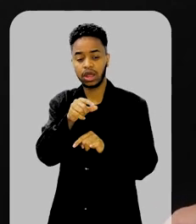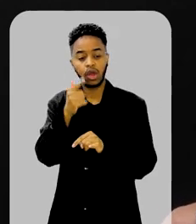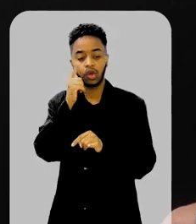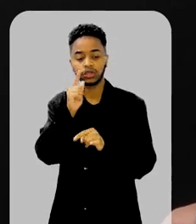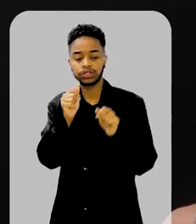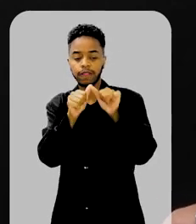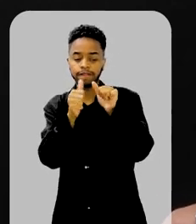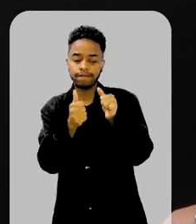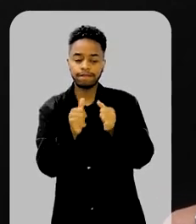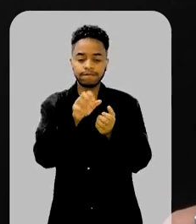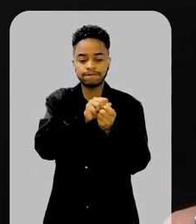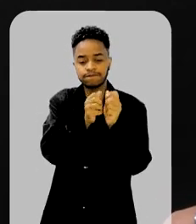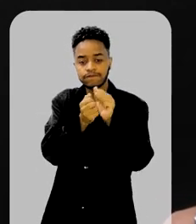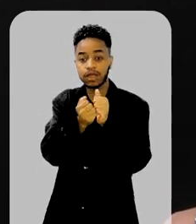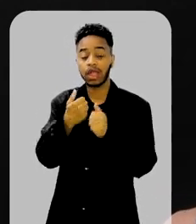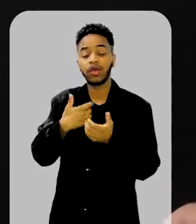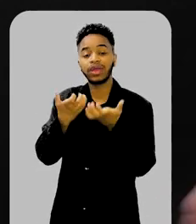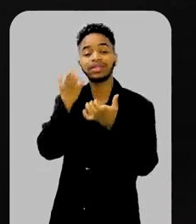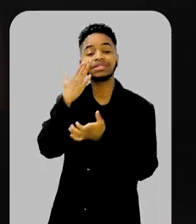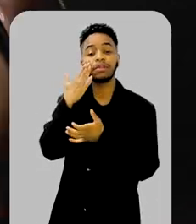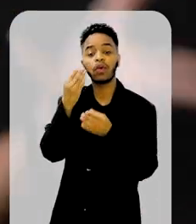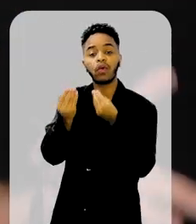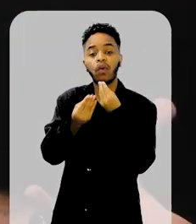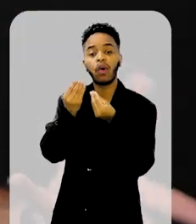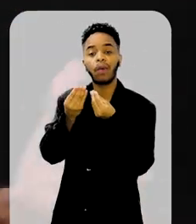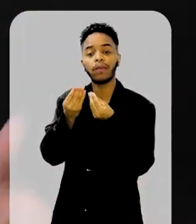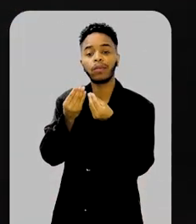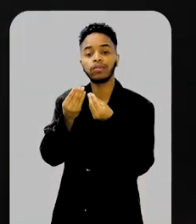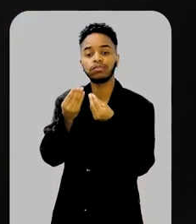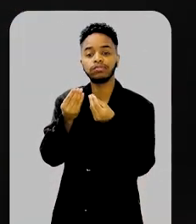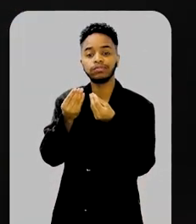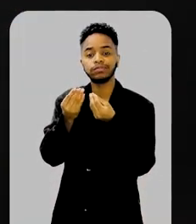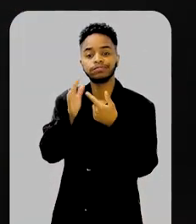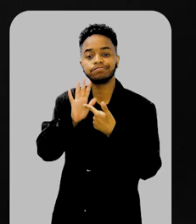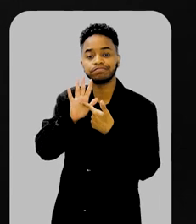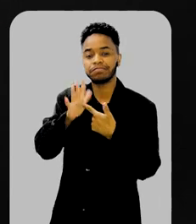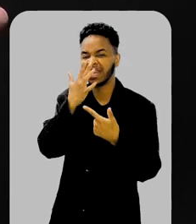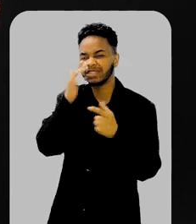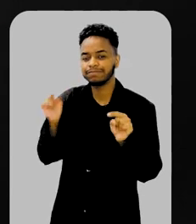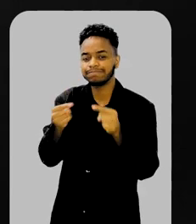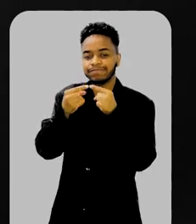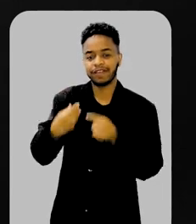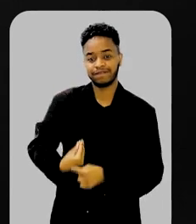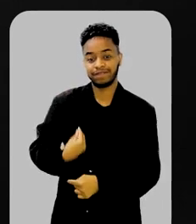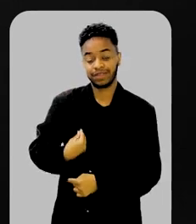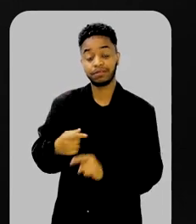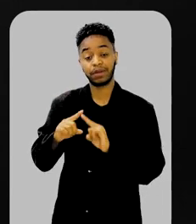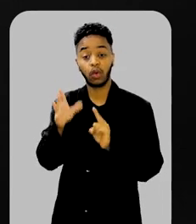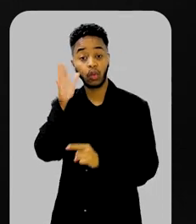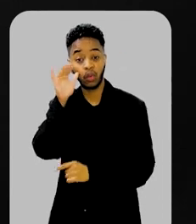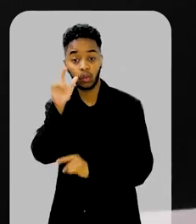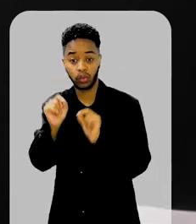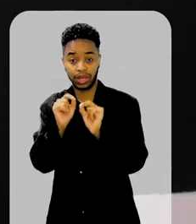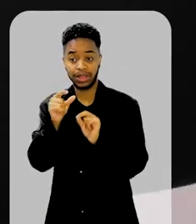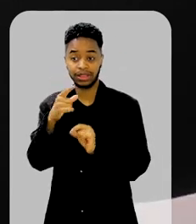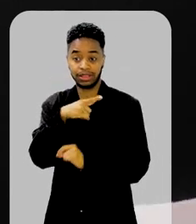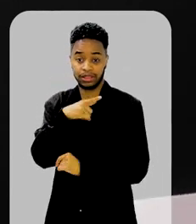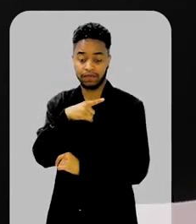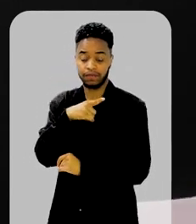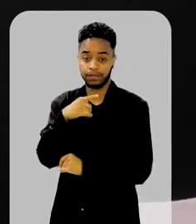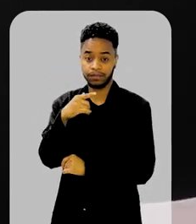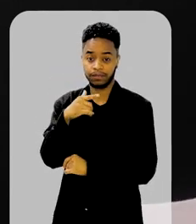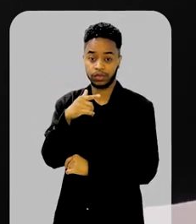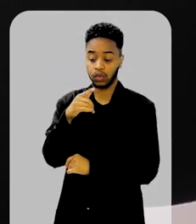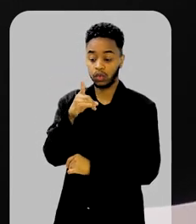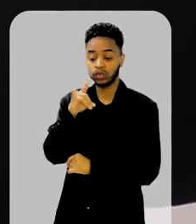construído em 3D eu ia ver como é que aquilo ganhava vida e era o olhado curioso e um dia eh veio